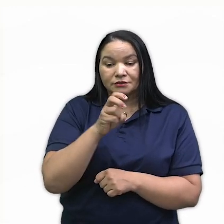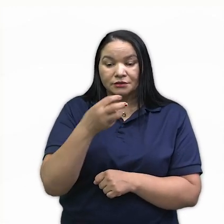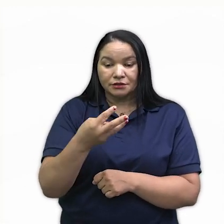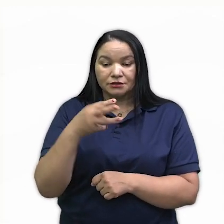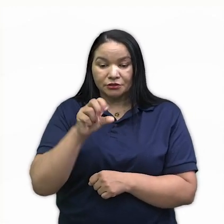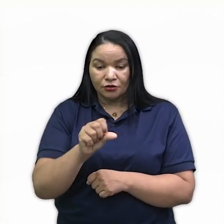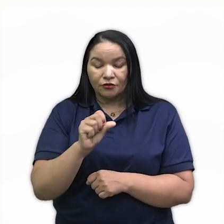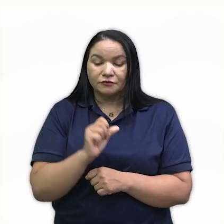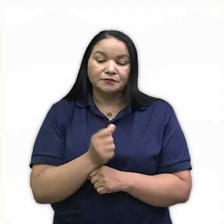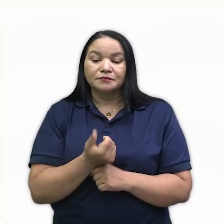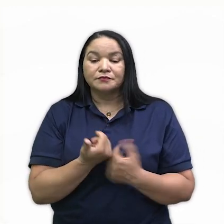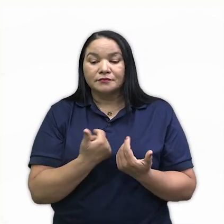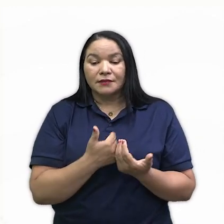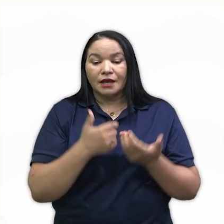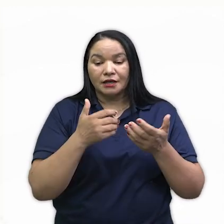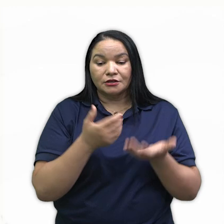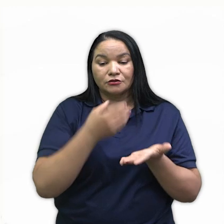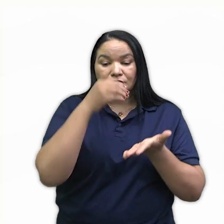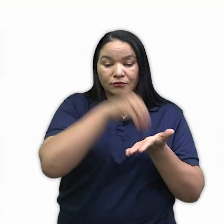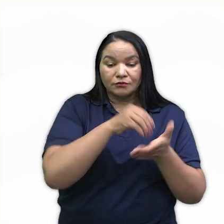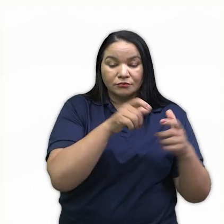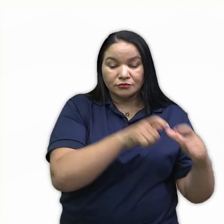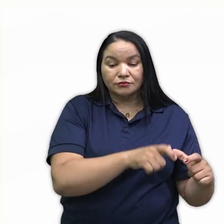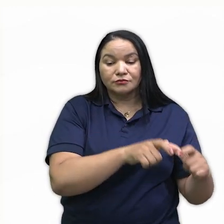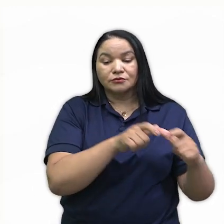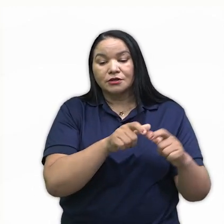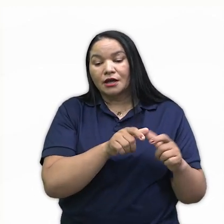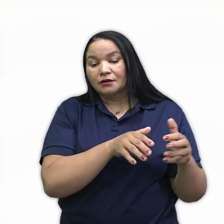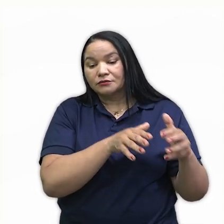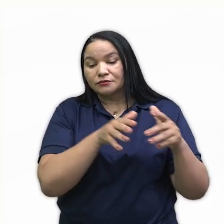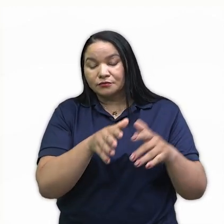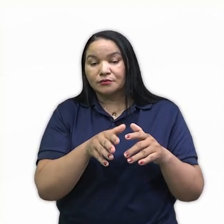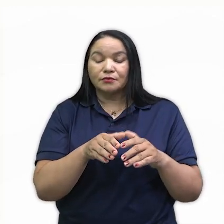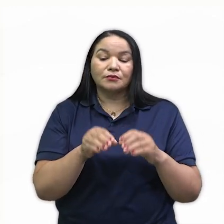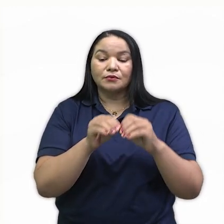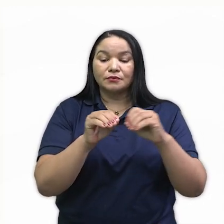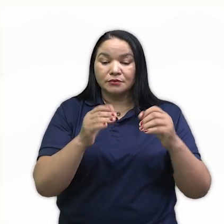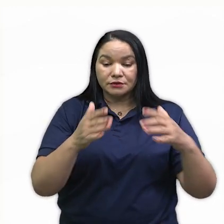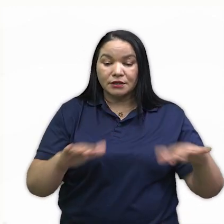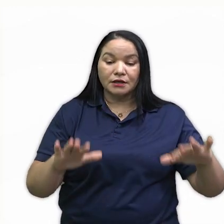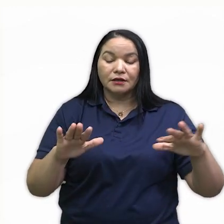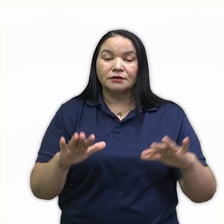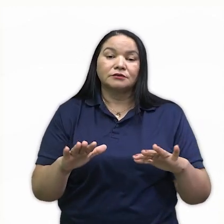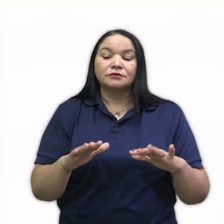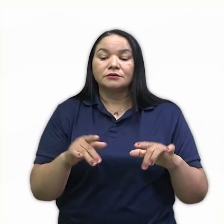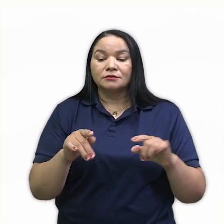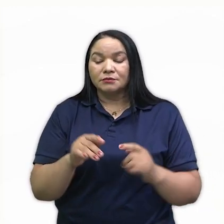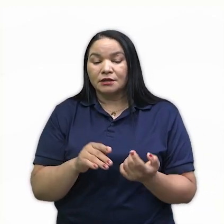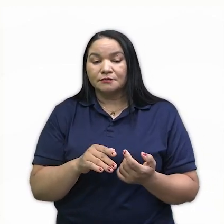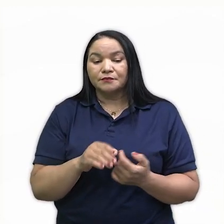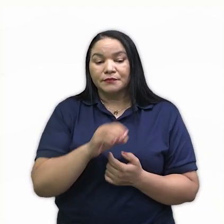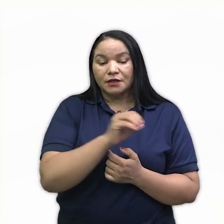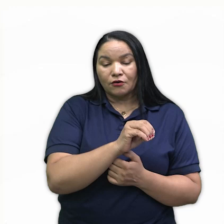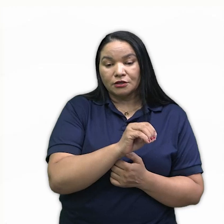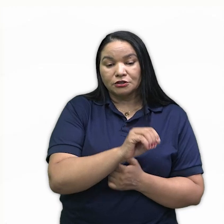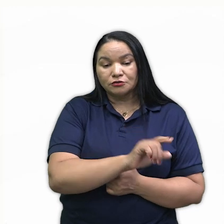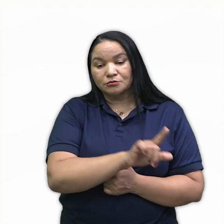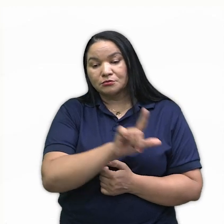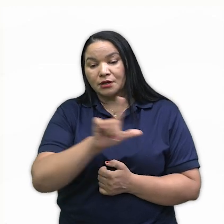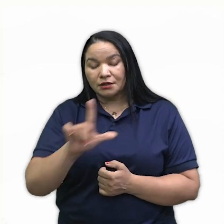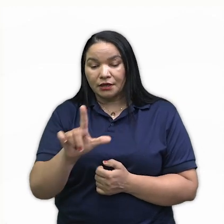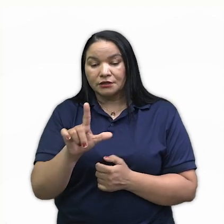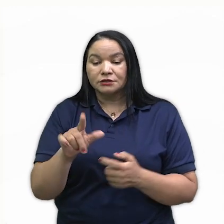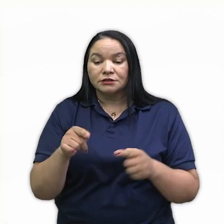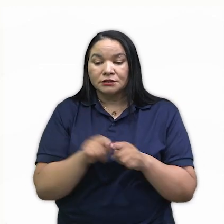no Equador, em direção ao Oceano Atlântico, percorrendo a região de oeste para leste. A expedição